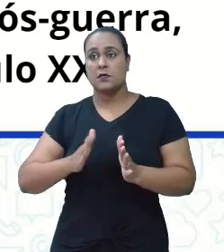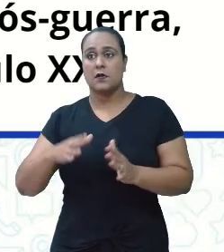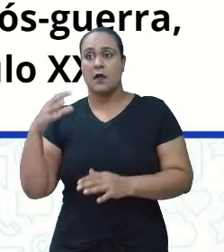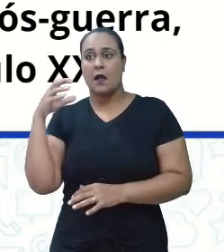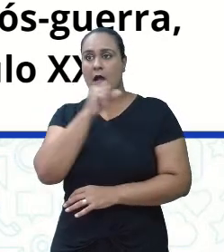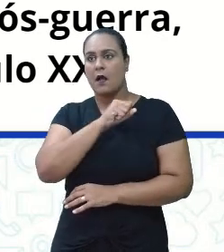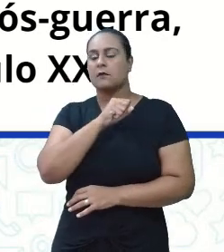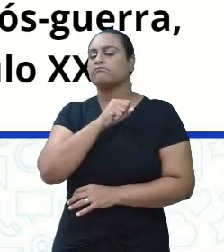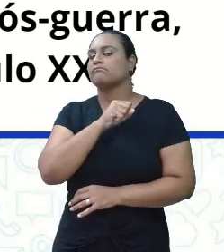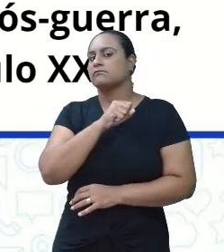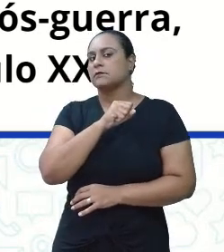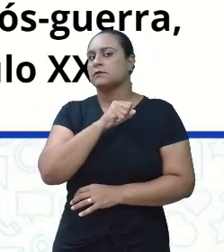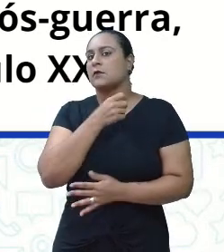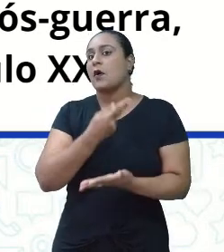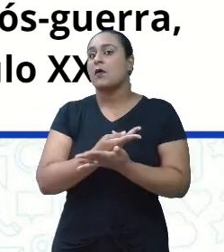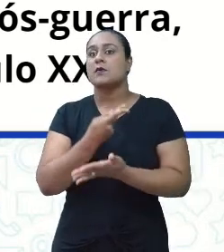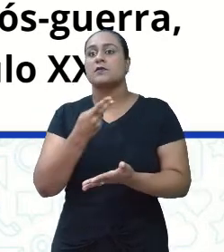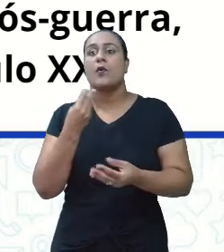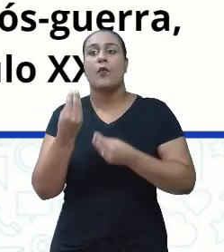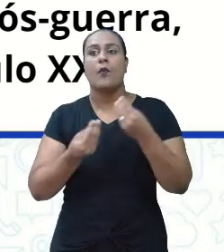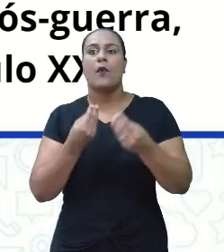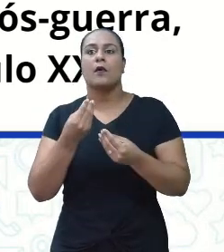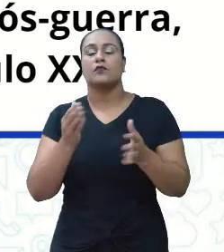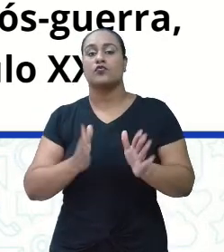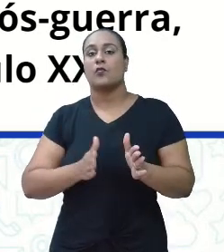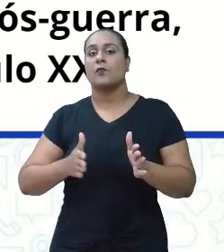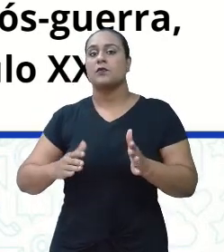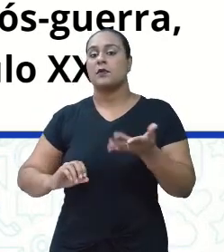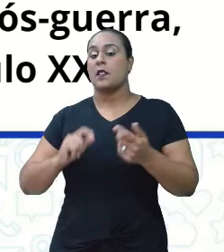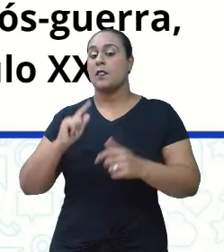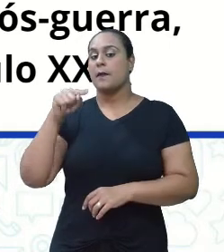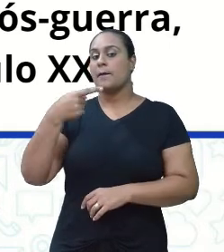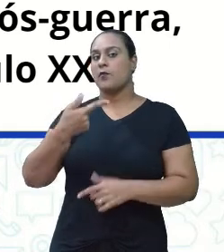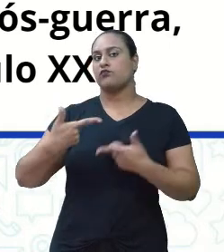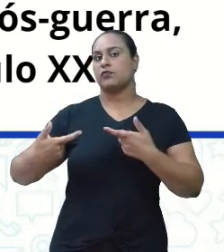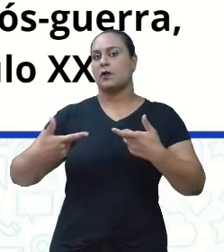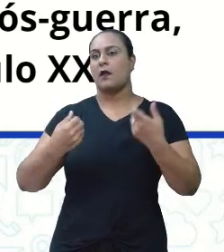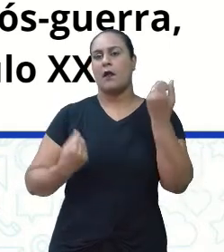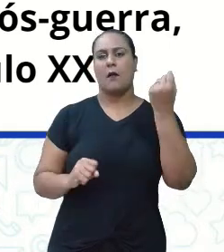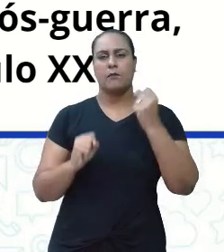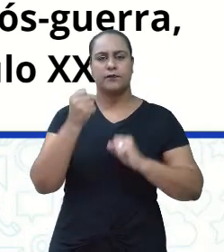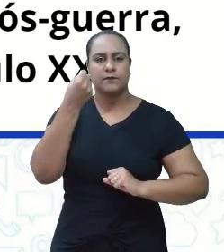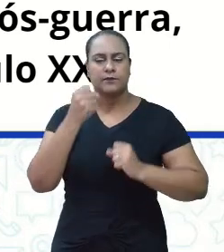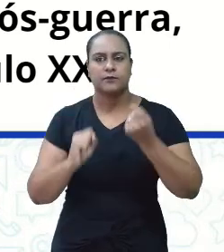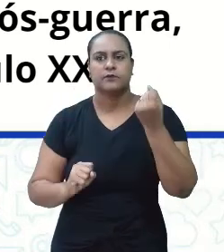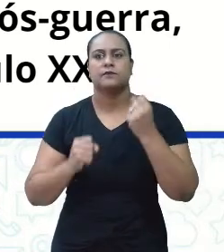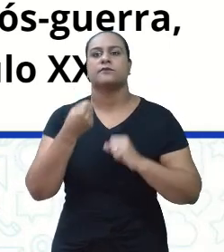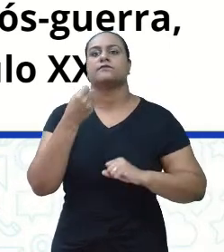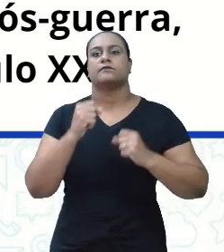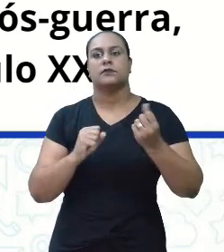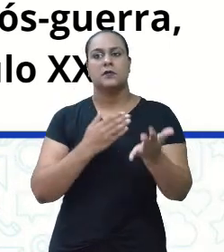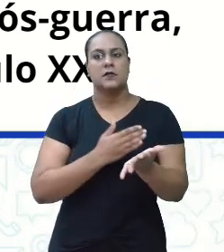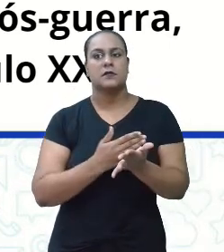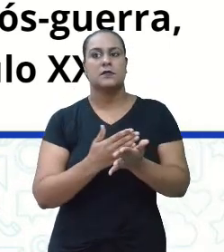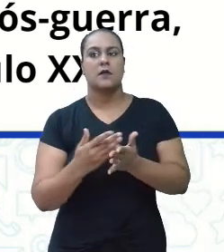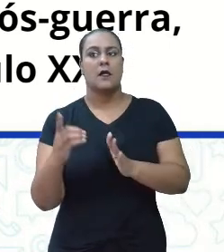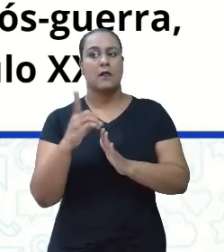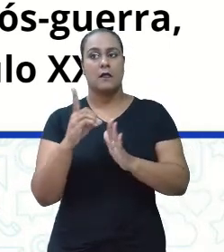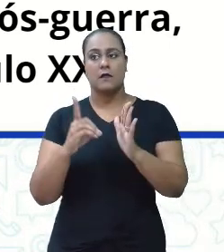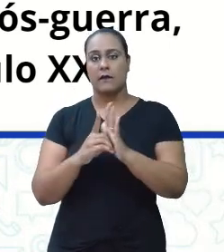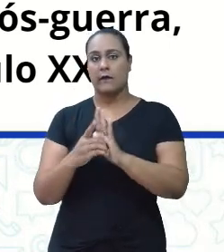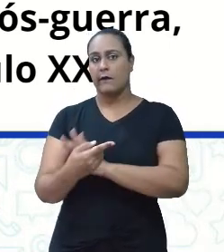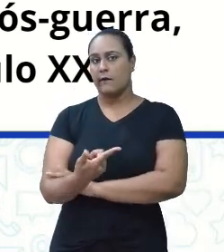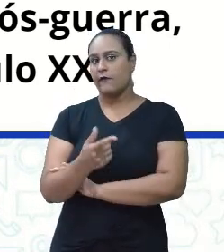ocorreu no período de intensa industrialização, do pós-guerra, tendo se iniciado nas últimas décadas do